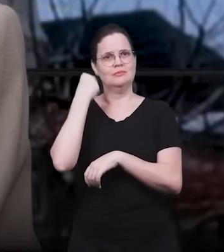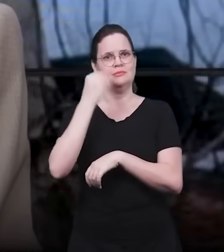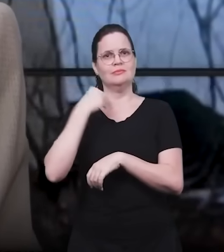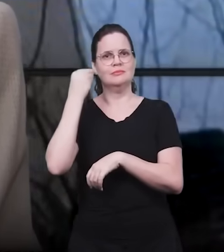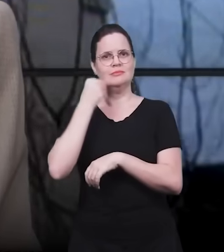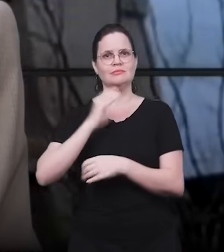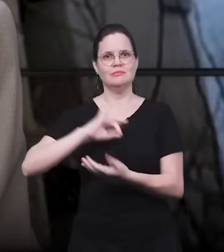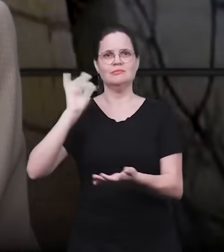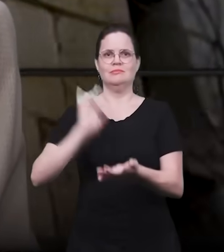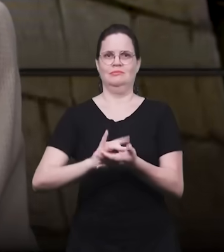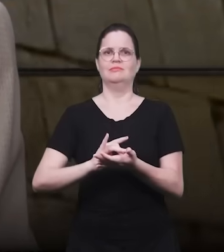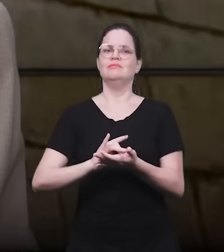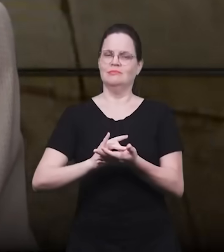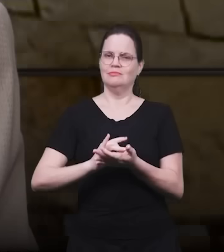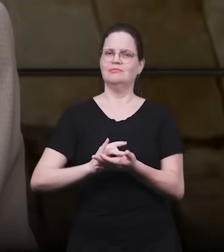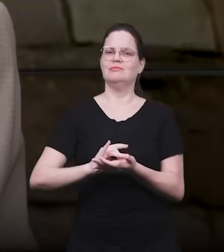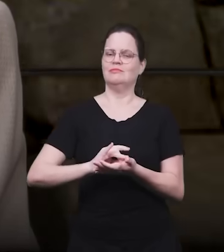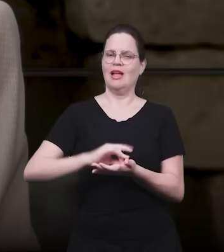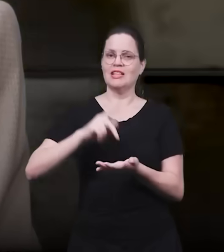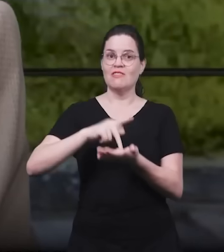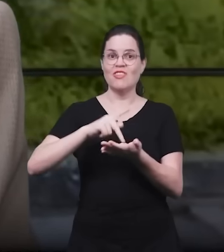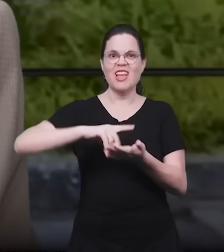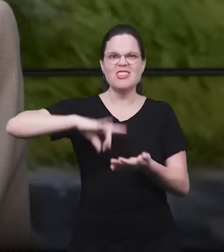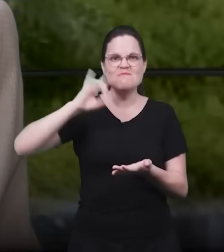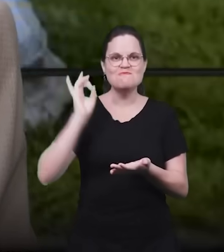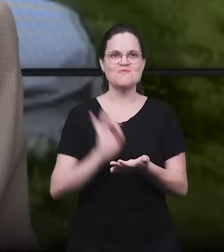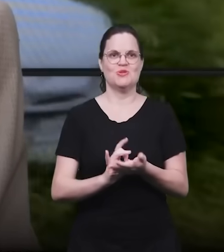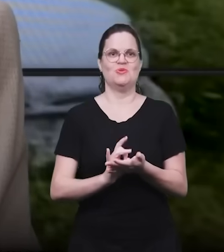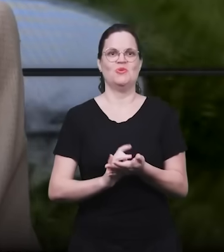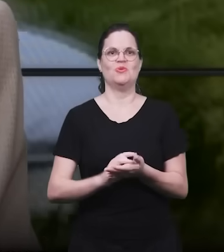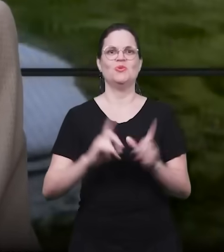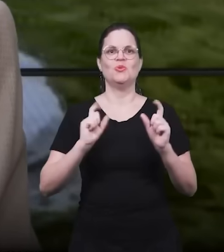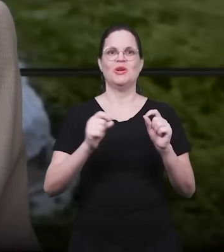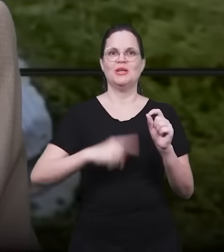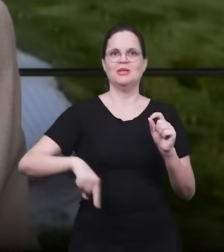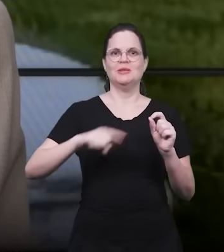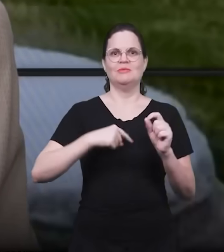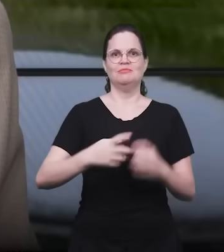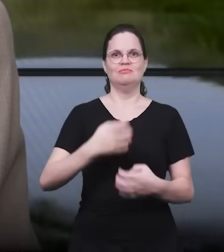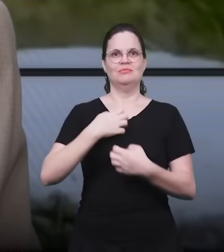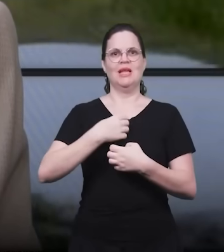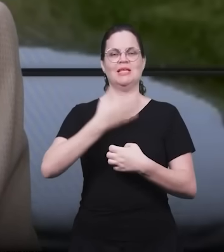experiência, essa verdade absoluta, essa verdade que traz